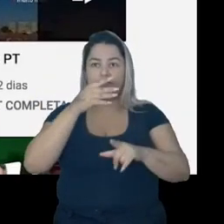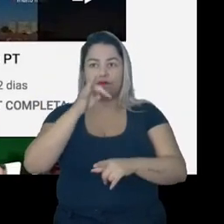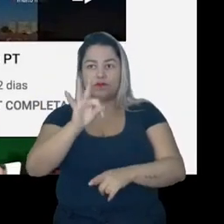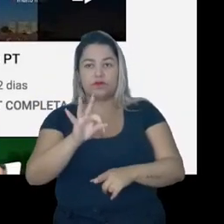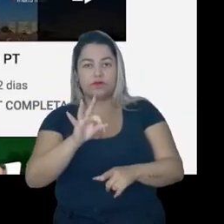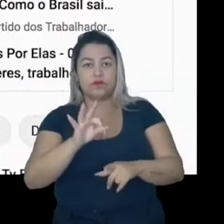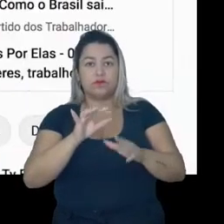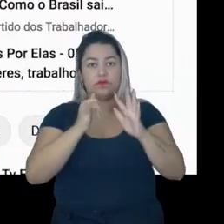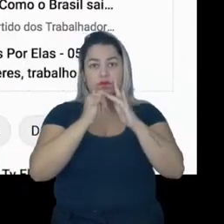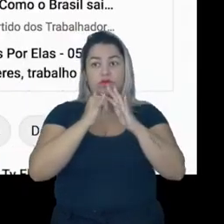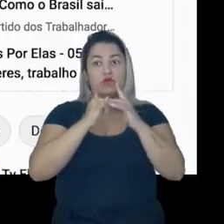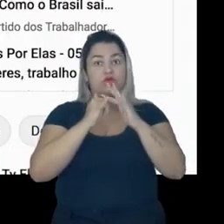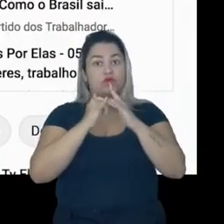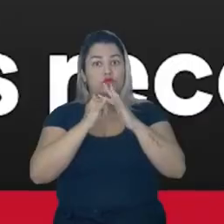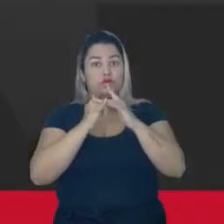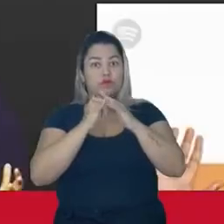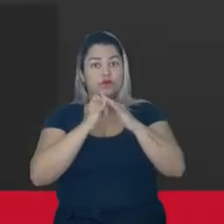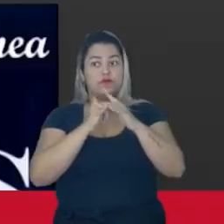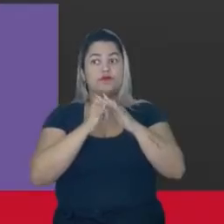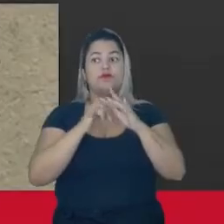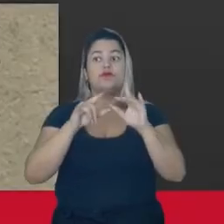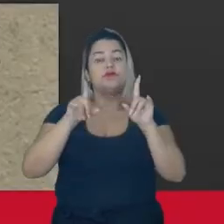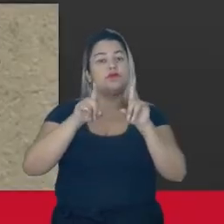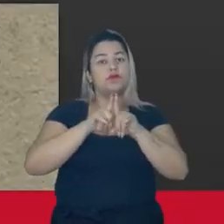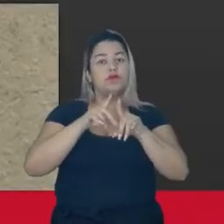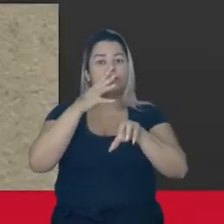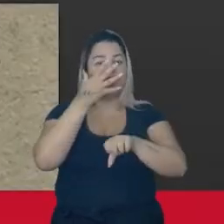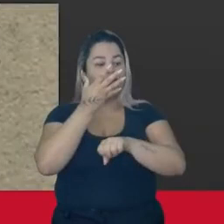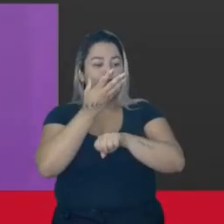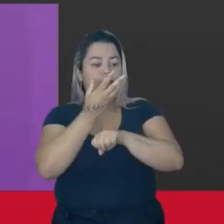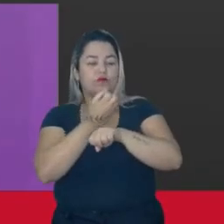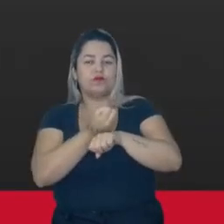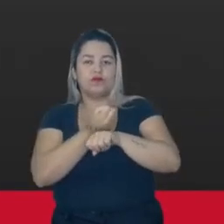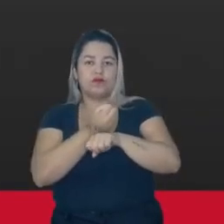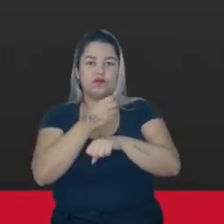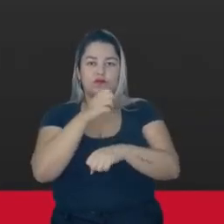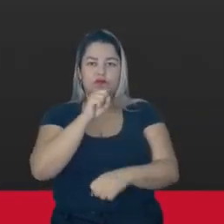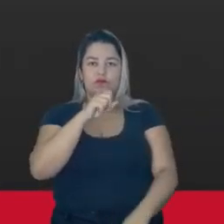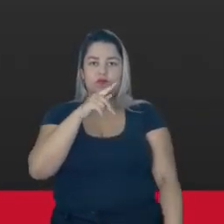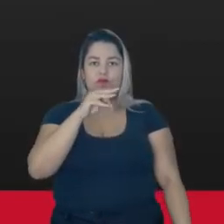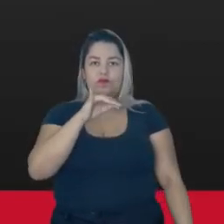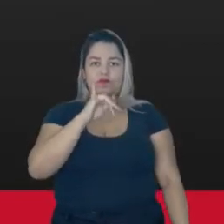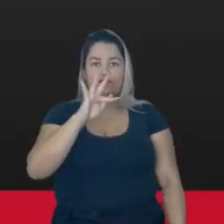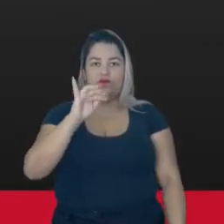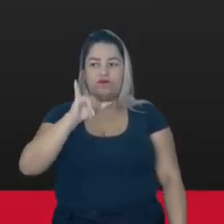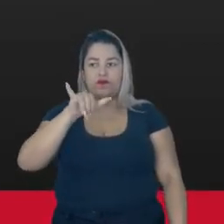canal da TV PT no YouTube ou em formato de podcast no Spotify.